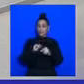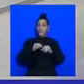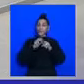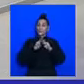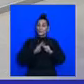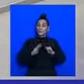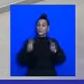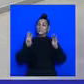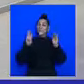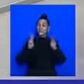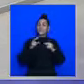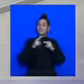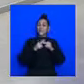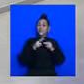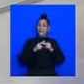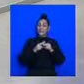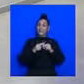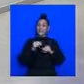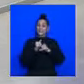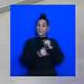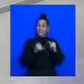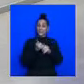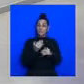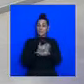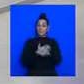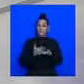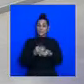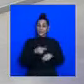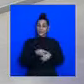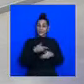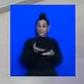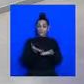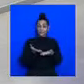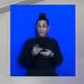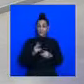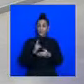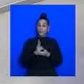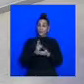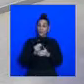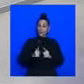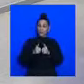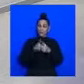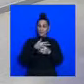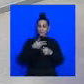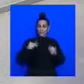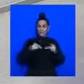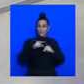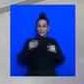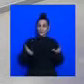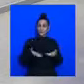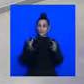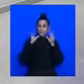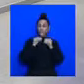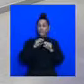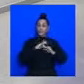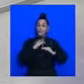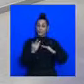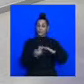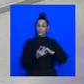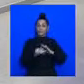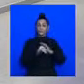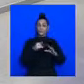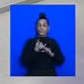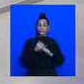do site oficial da Caixa na internet. E a partir de agora você é nosso convidado para acompanhar os demais sorteios dessa noite através dos perfis do